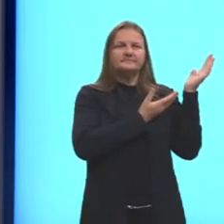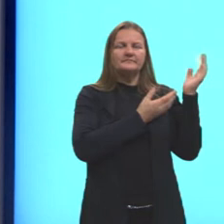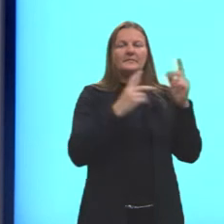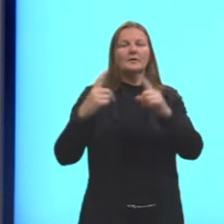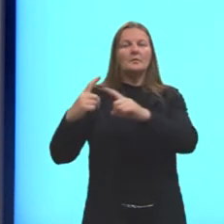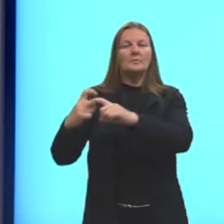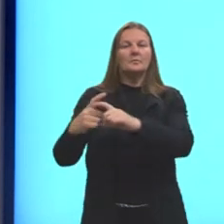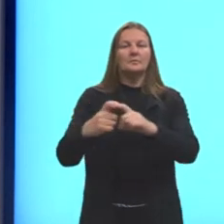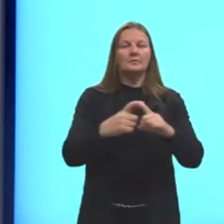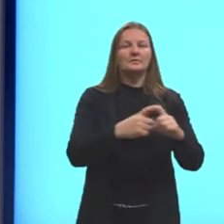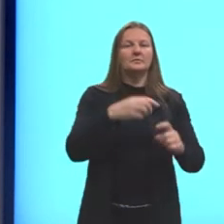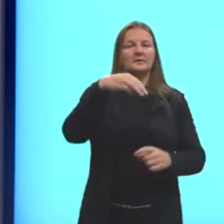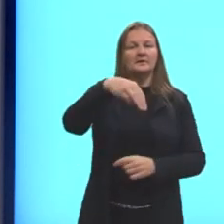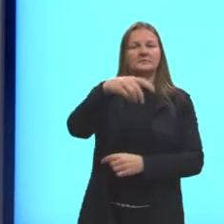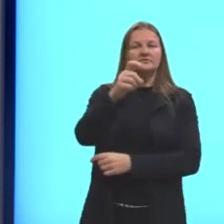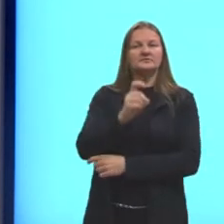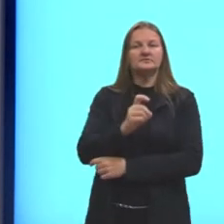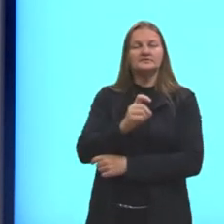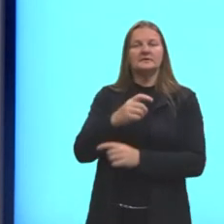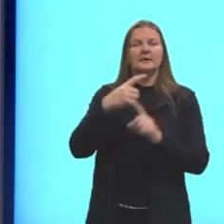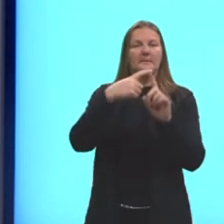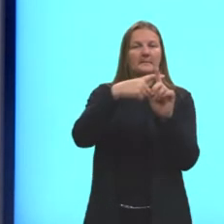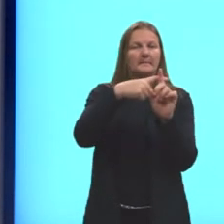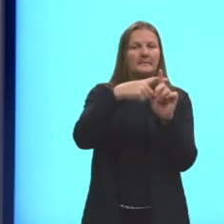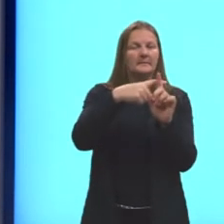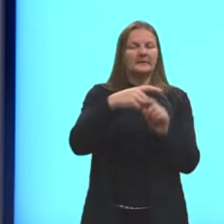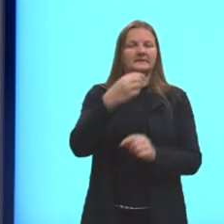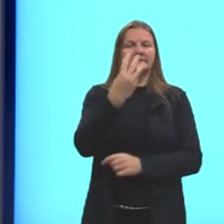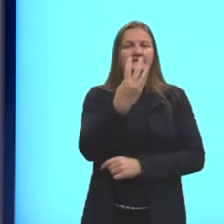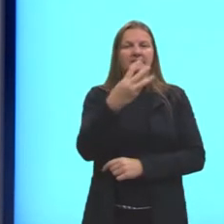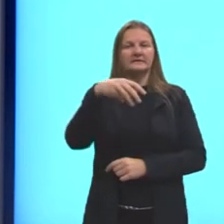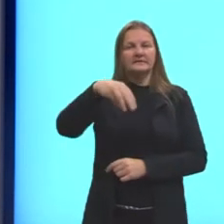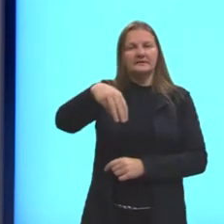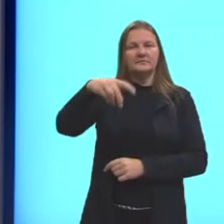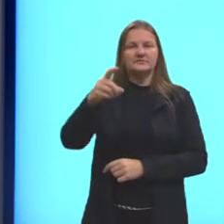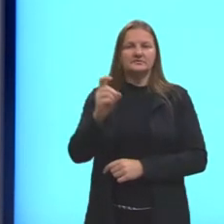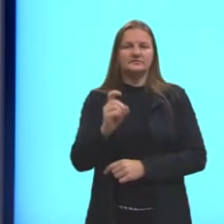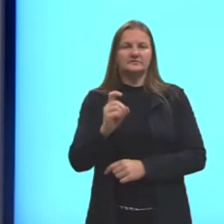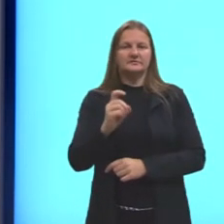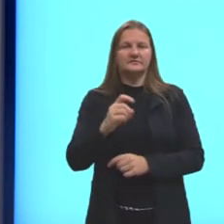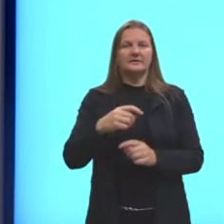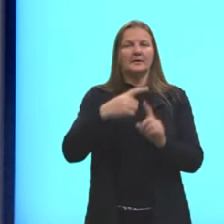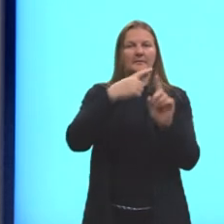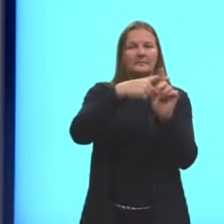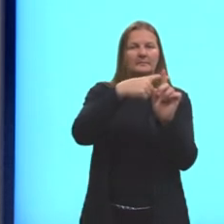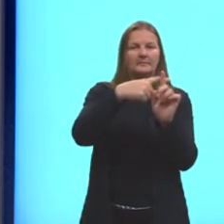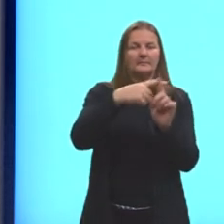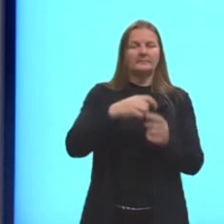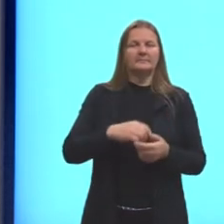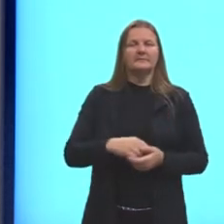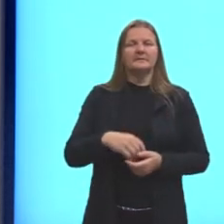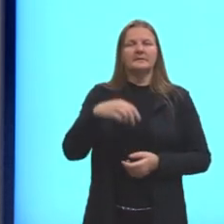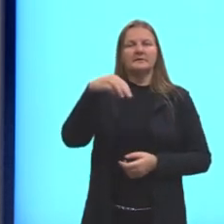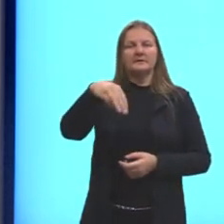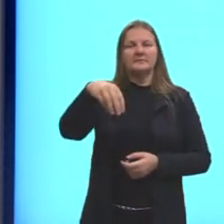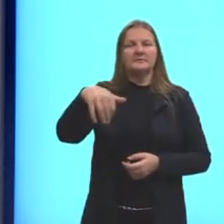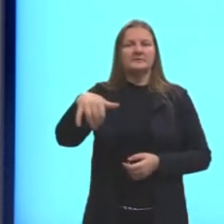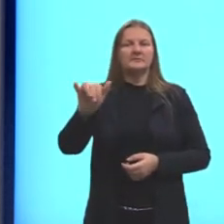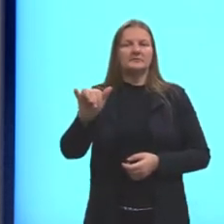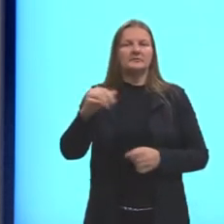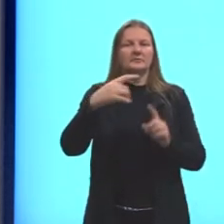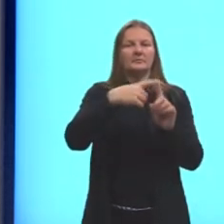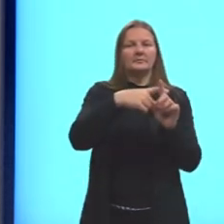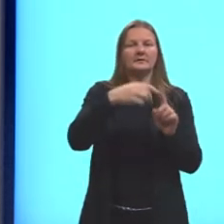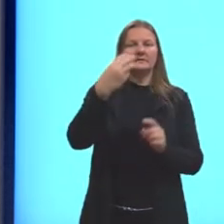polinômio MX mais 3nx + m y